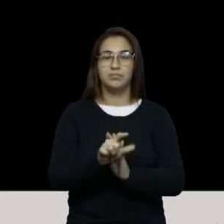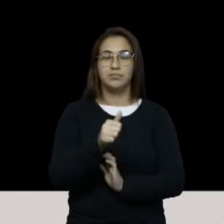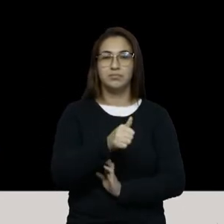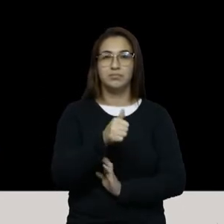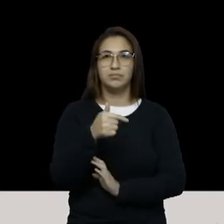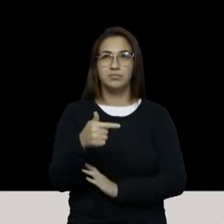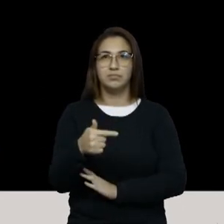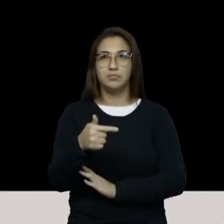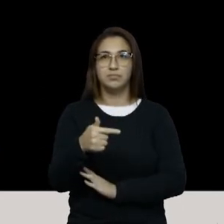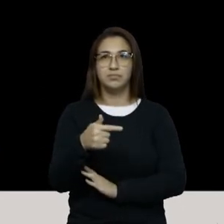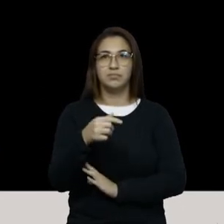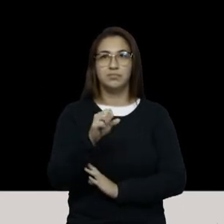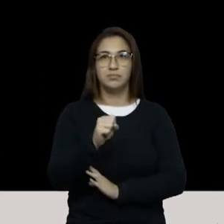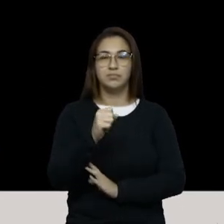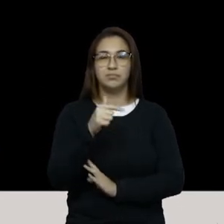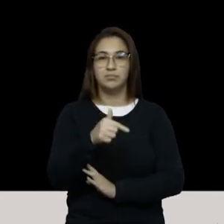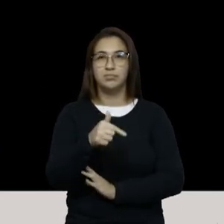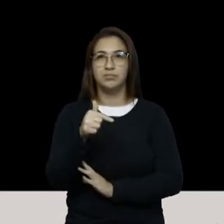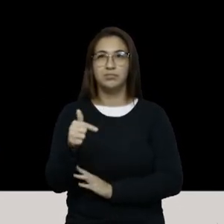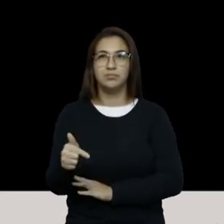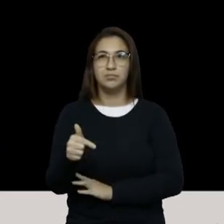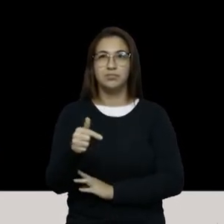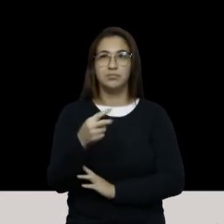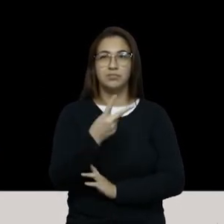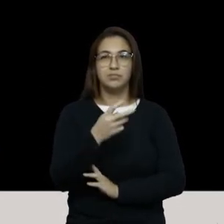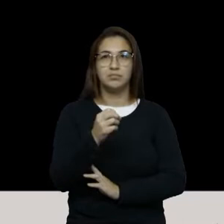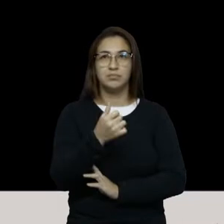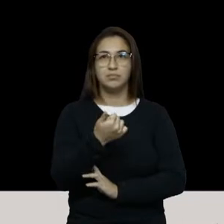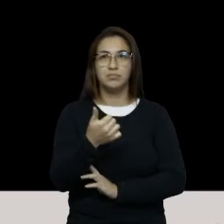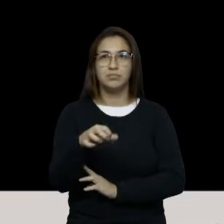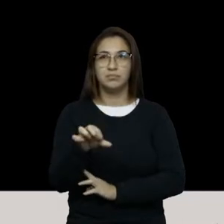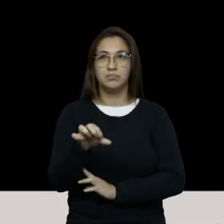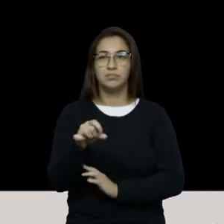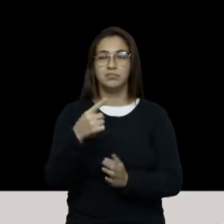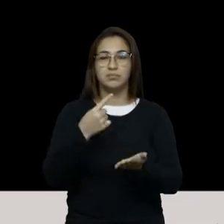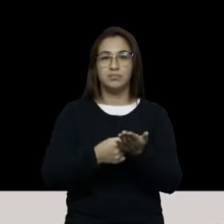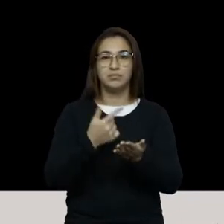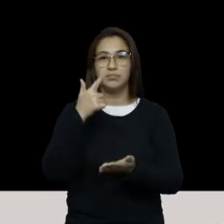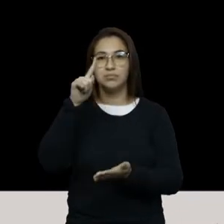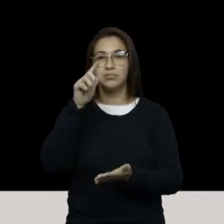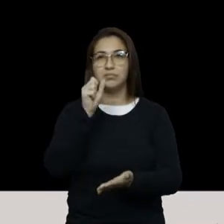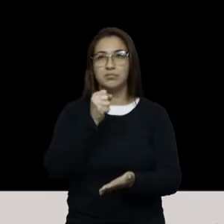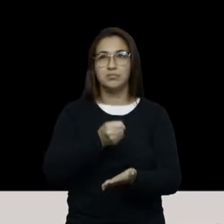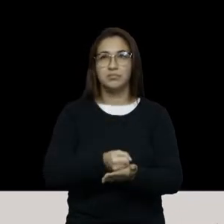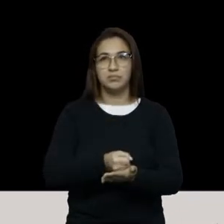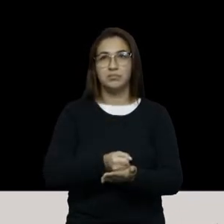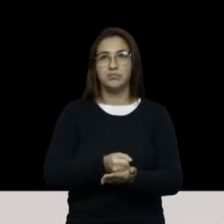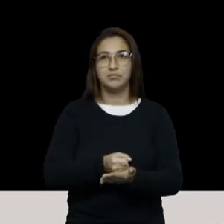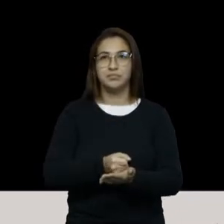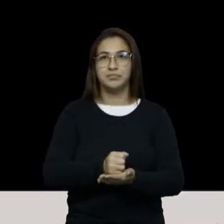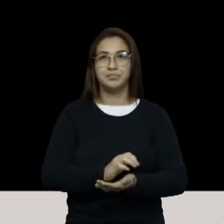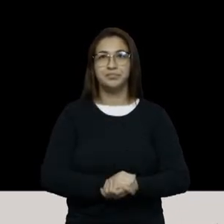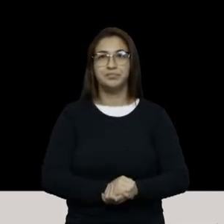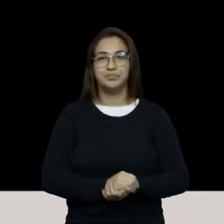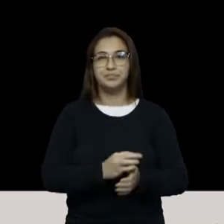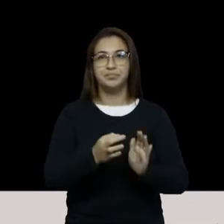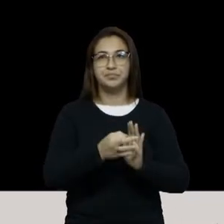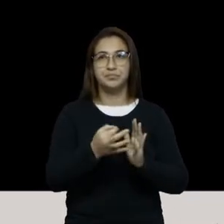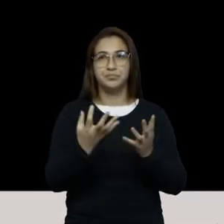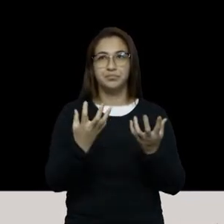lei 17877 de 2019 e estabelece outras providências